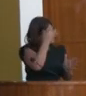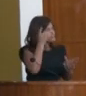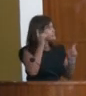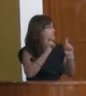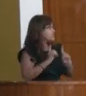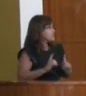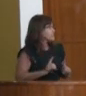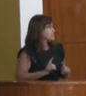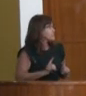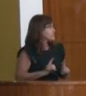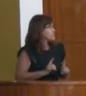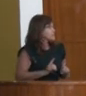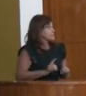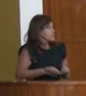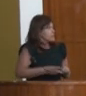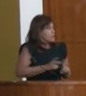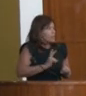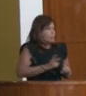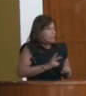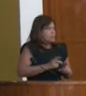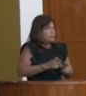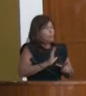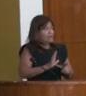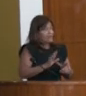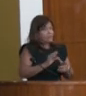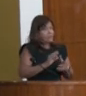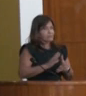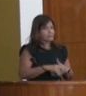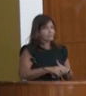não aumentou na mesma proporção